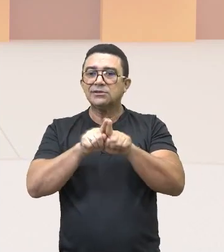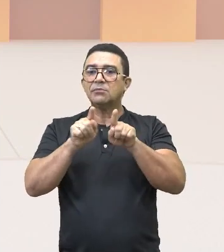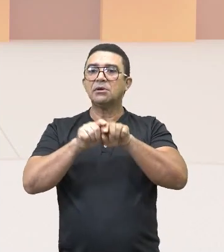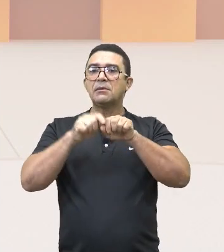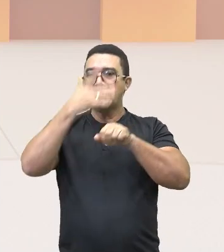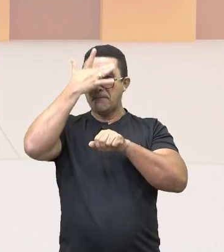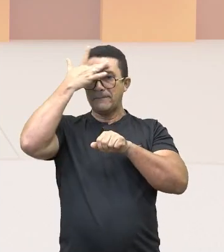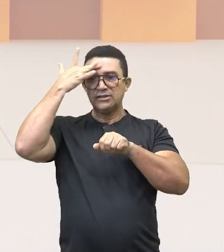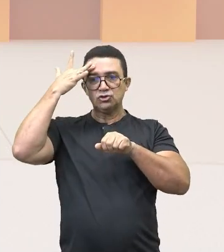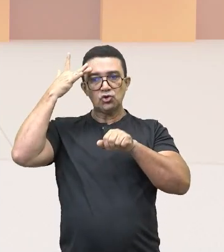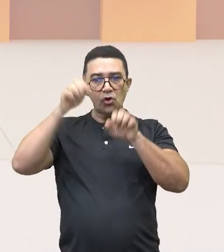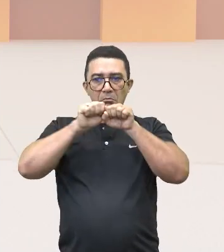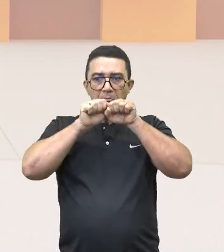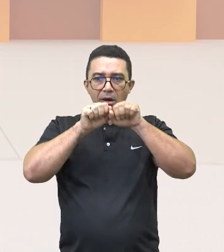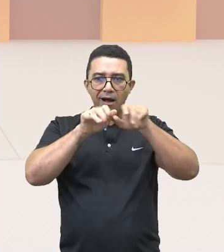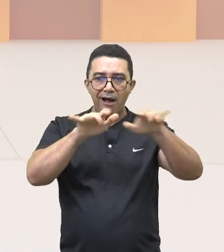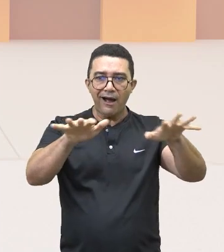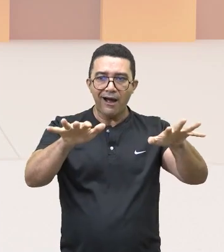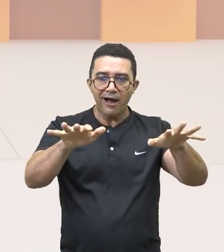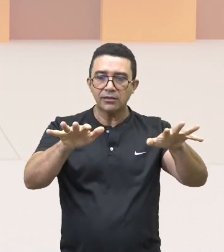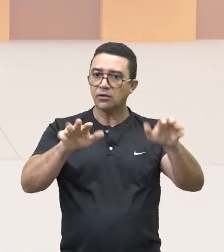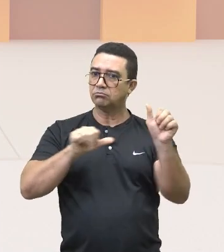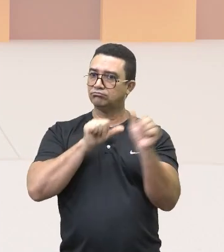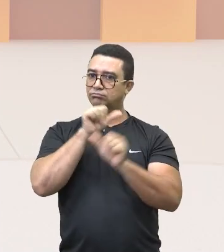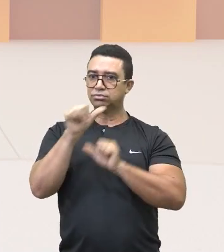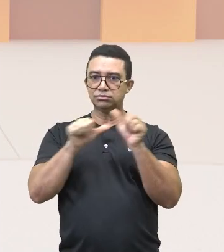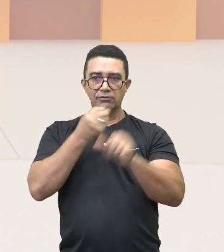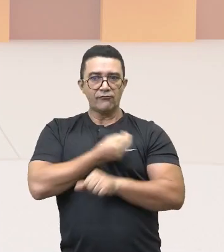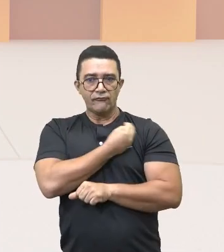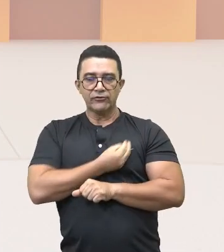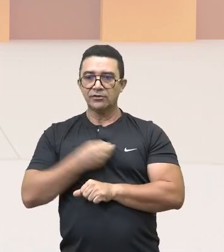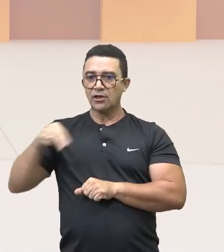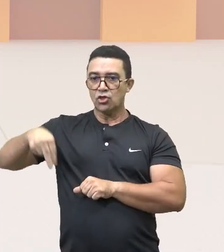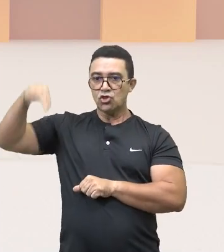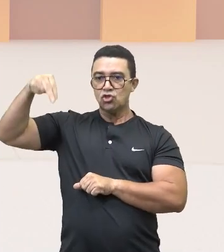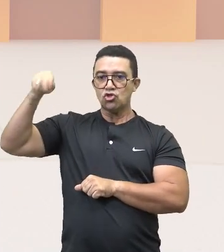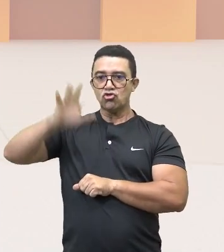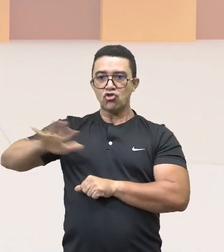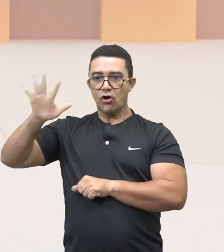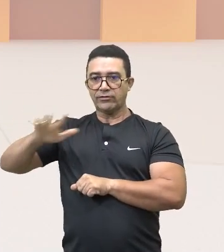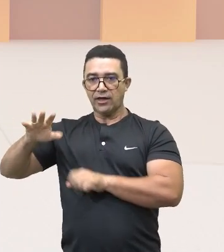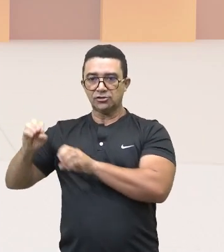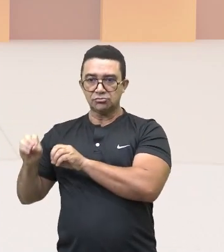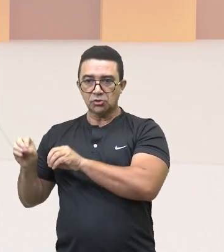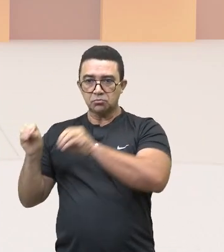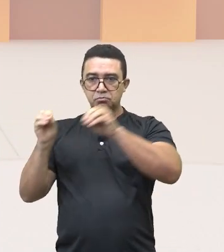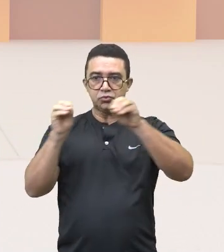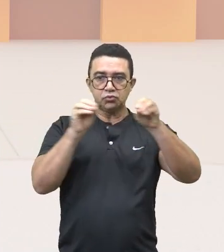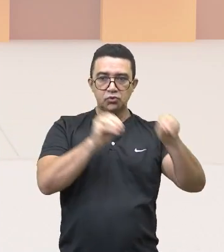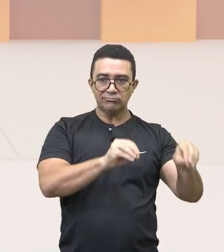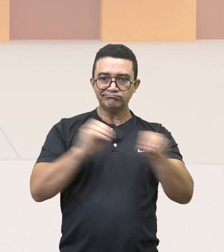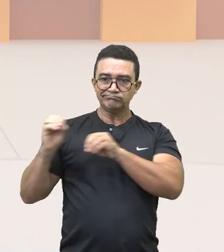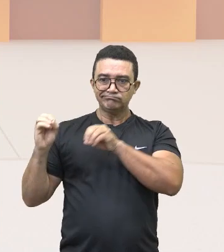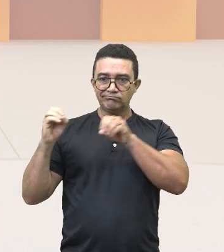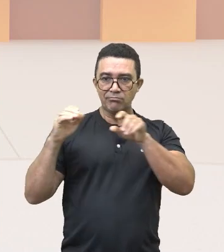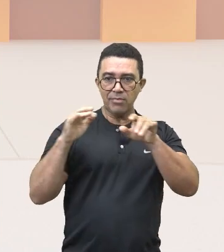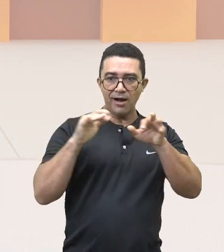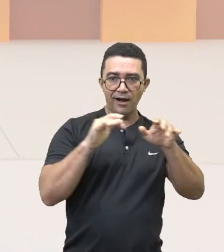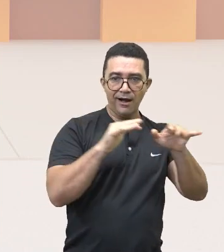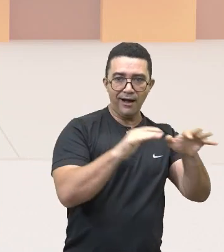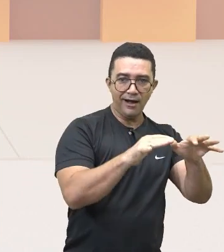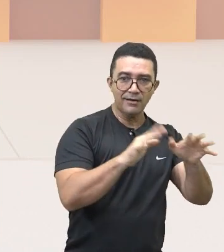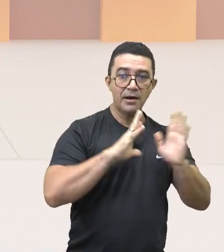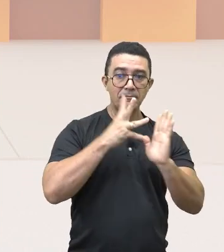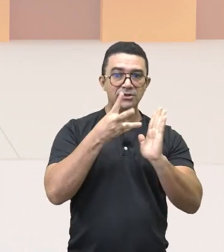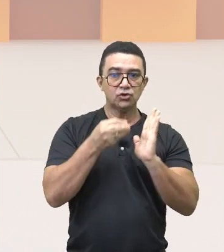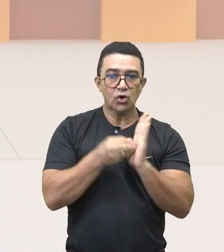As pessoas, muitas delas mudaram toda a sua vida, saíram do Nordeste do Brasil, por exemplo, muitas delas, né? E foram em direção à